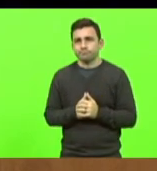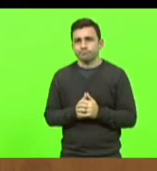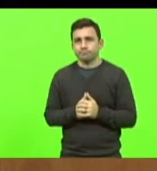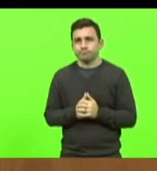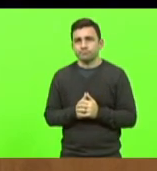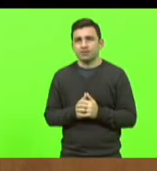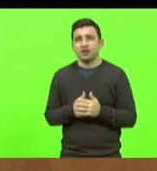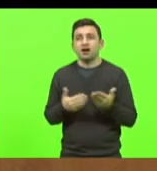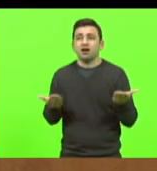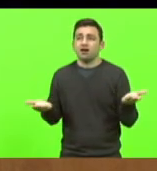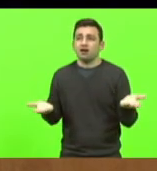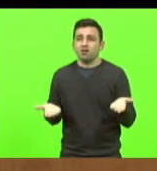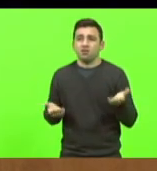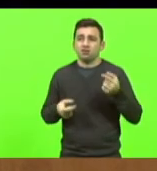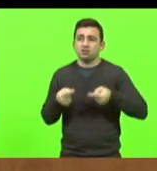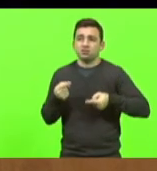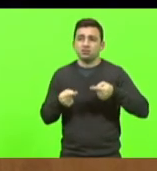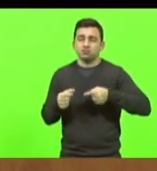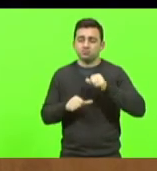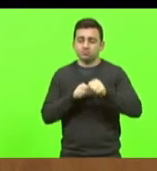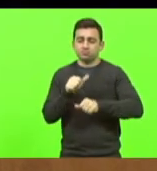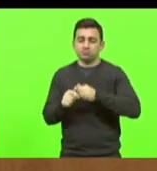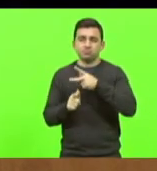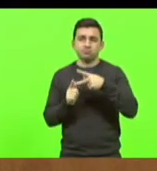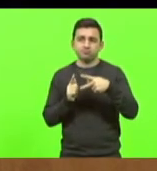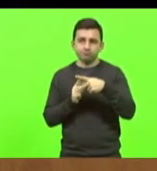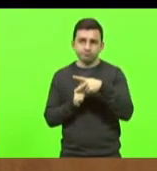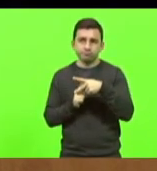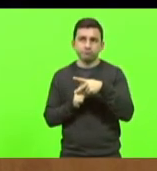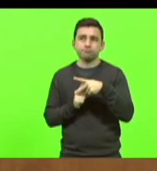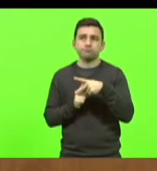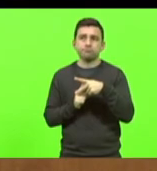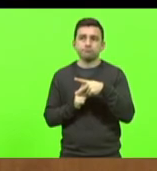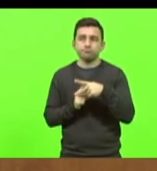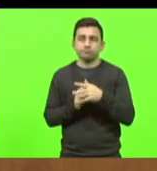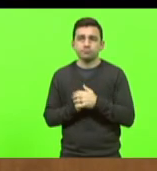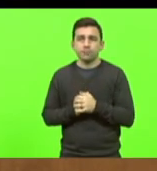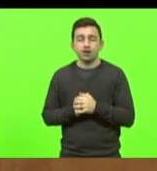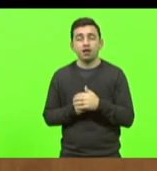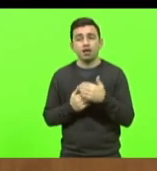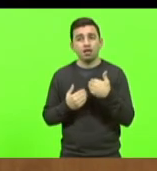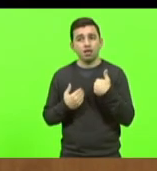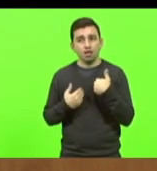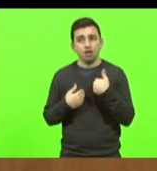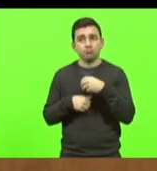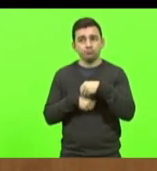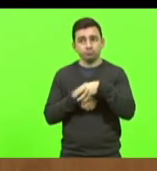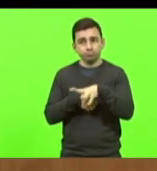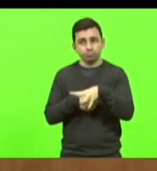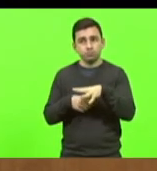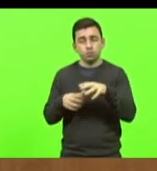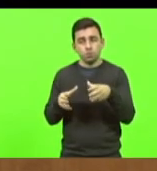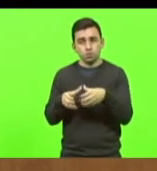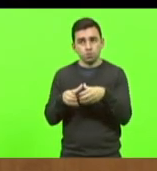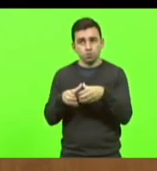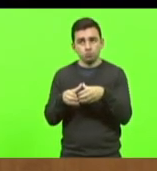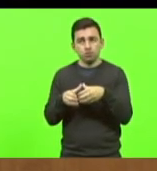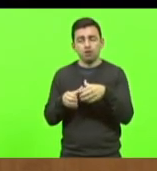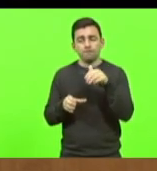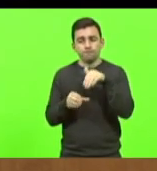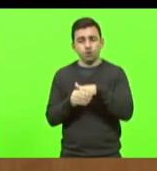no momento que se discute a reforma da Previdência então é a orientação que passou a bancada é o voto